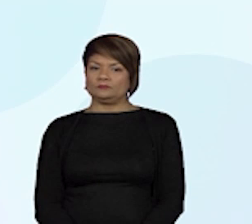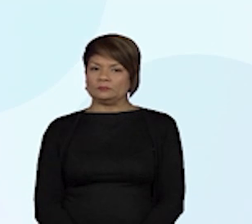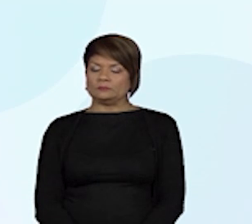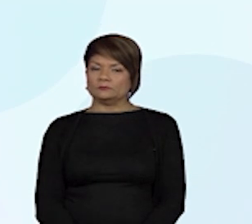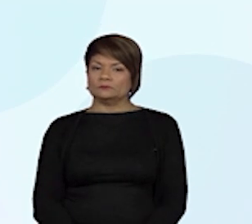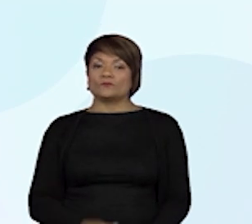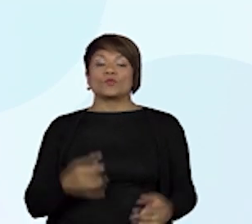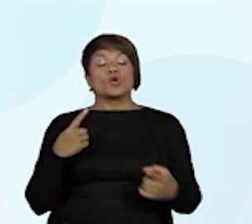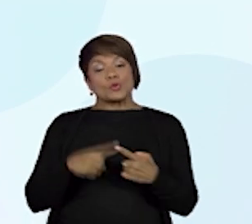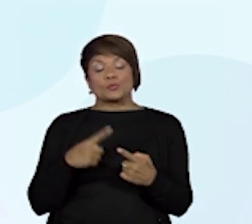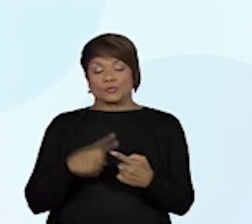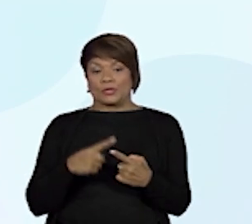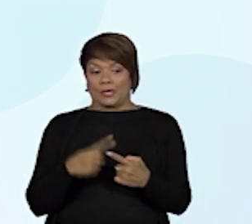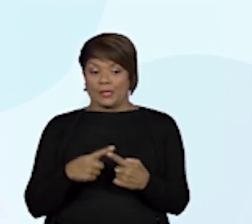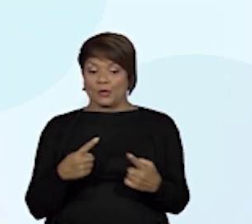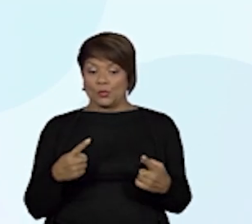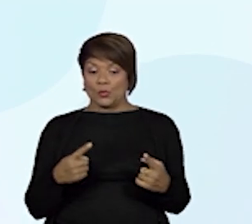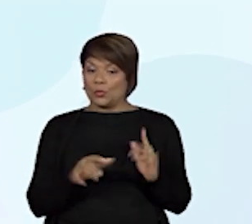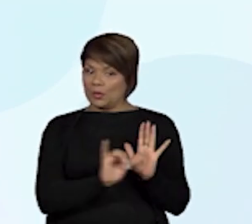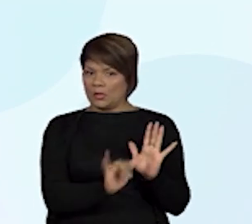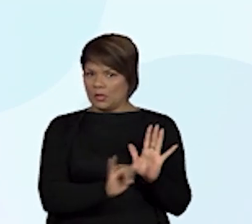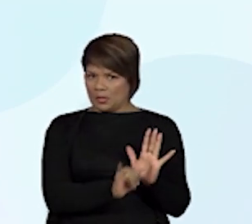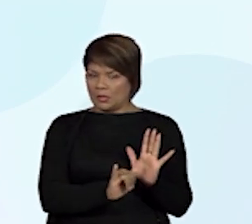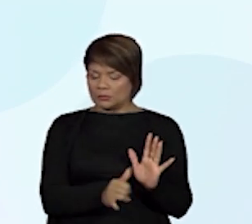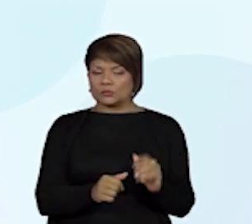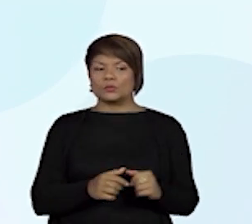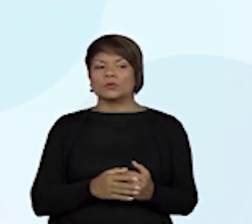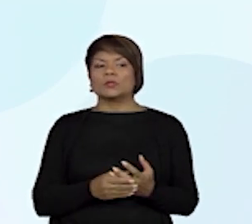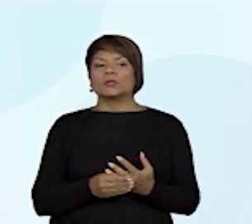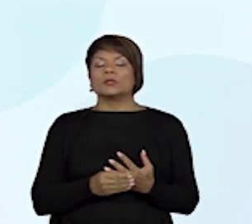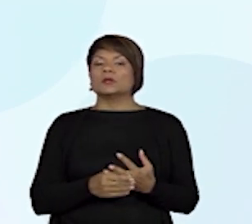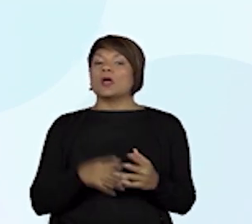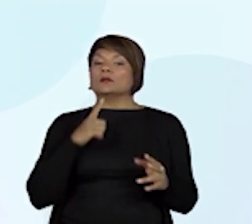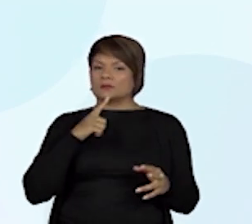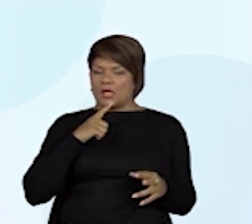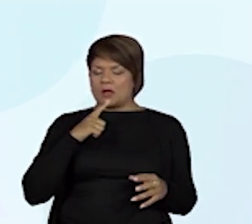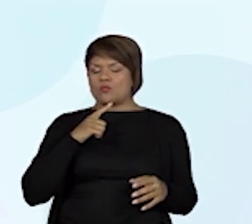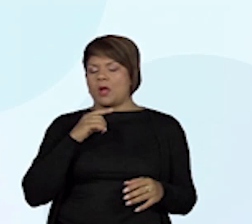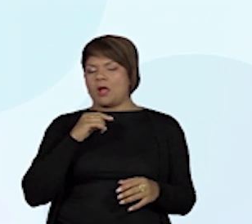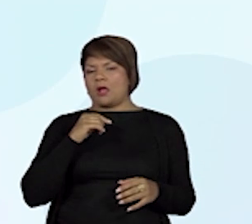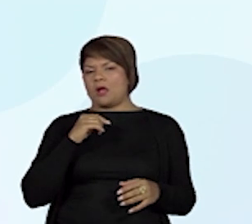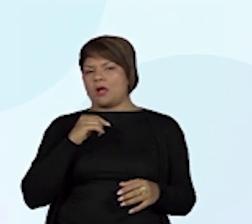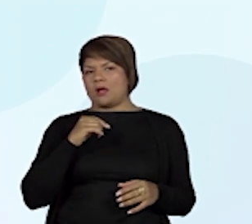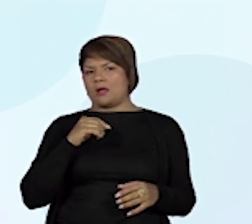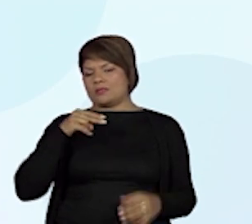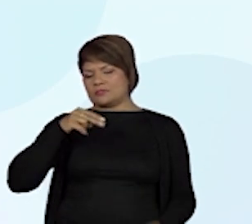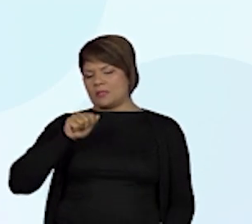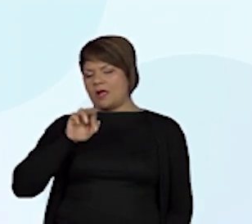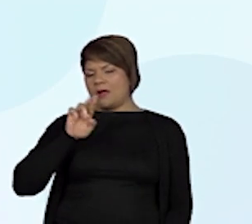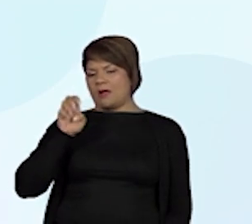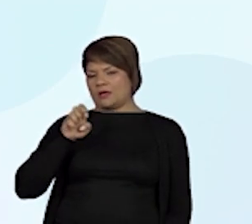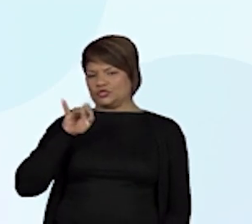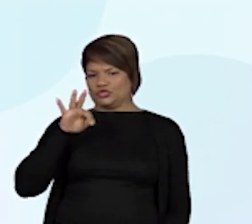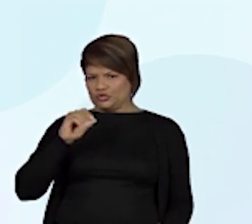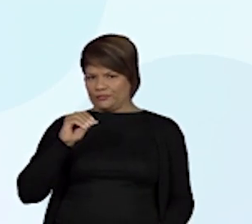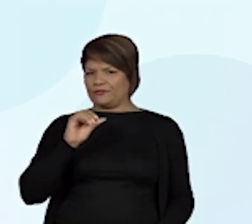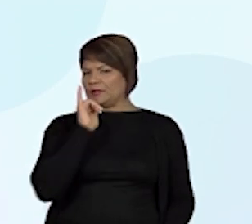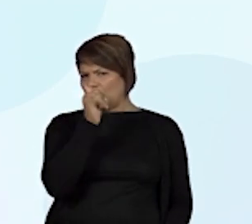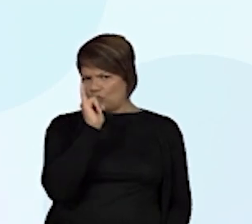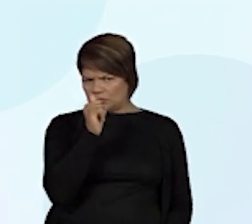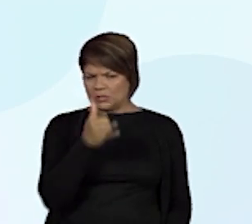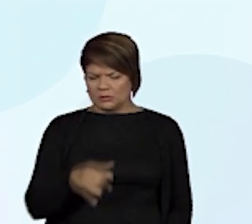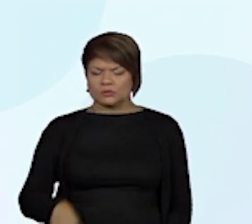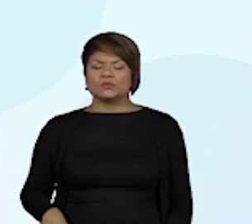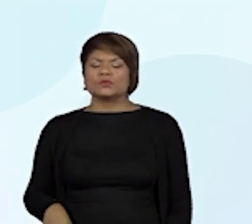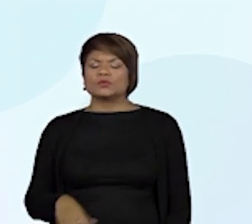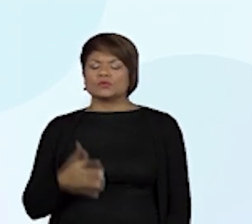Isso, porque o relato, além de ser uma narrativa, a pessoa que está narrando essa